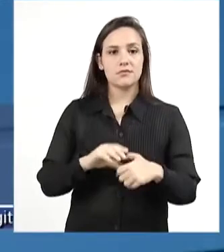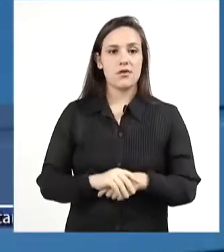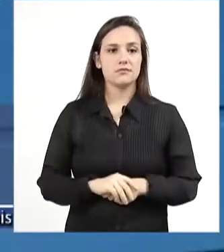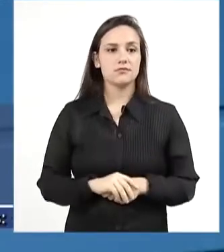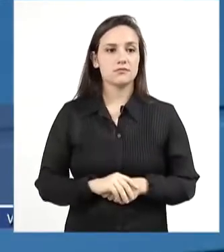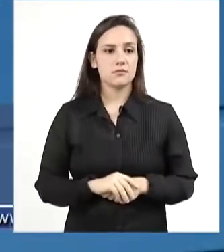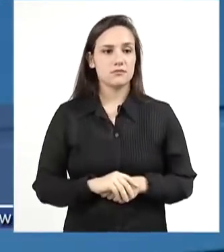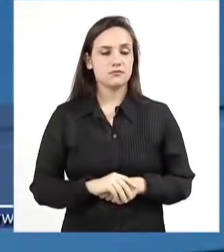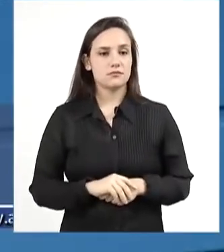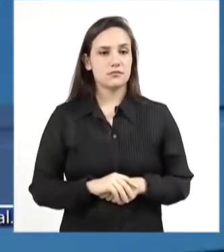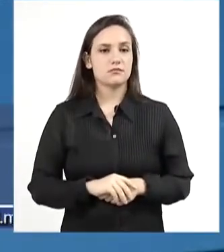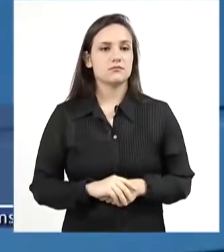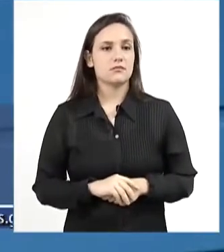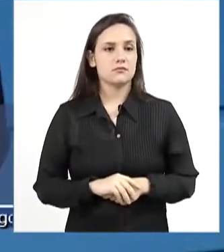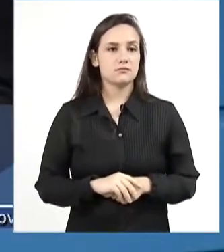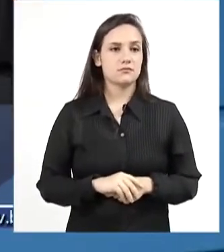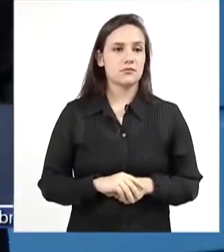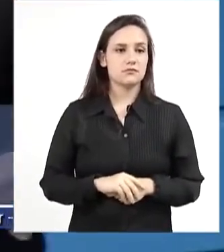Então